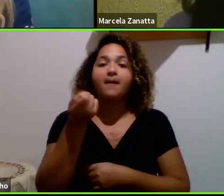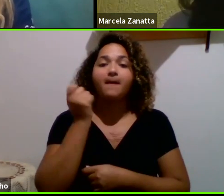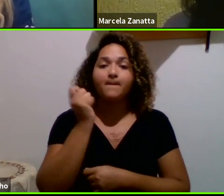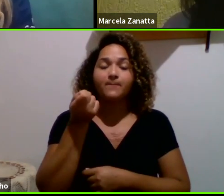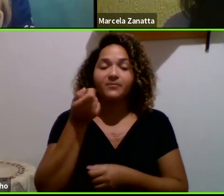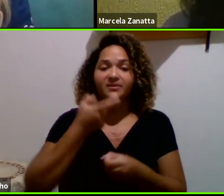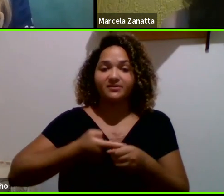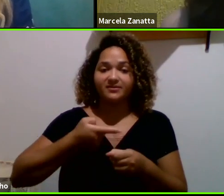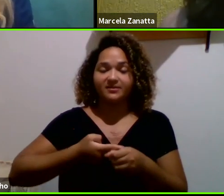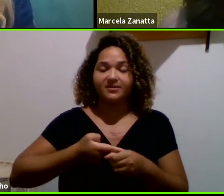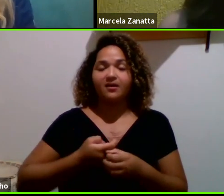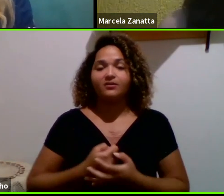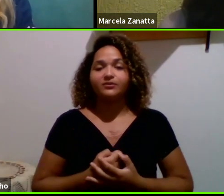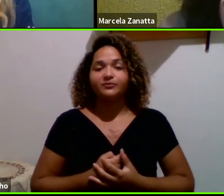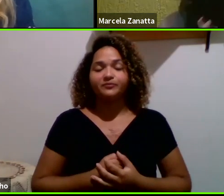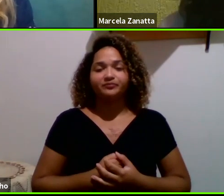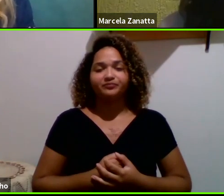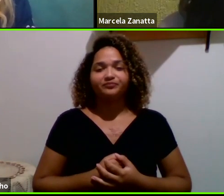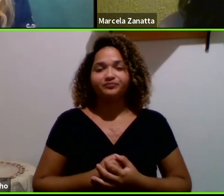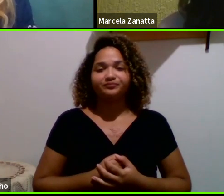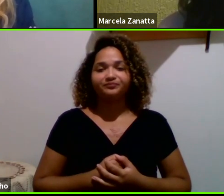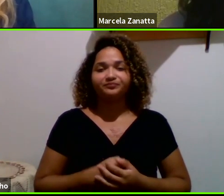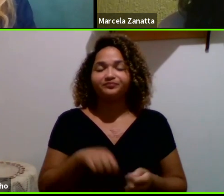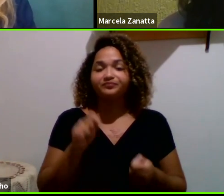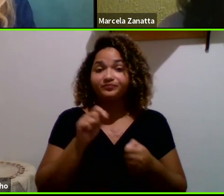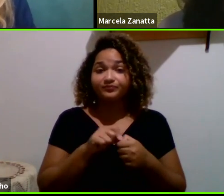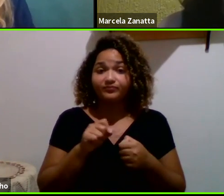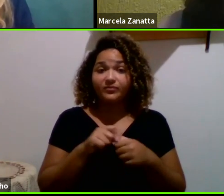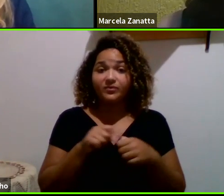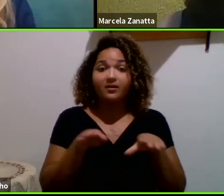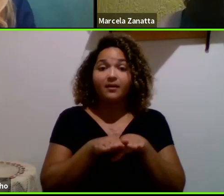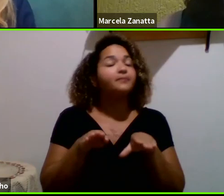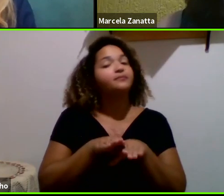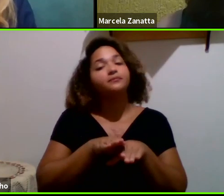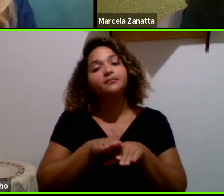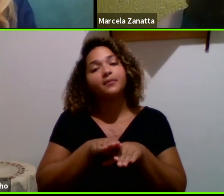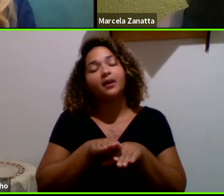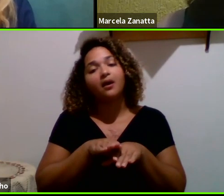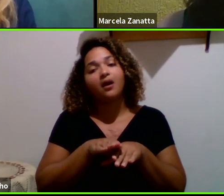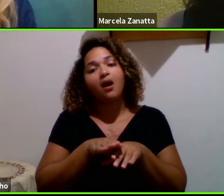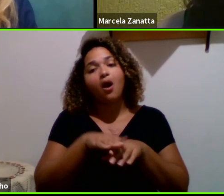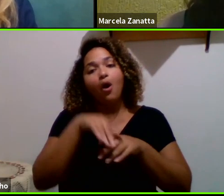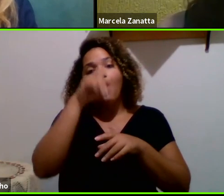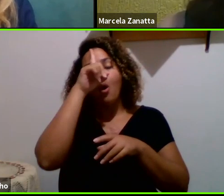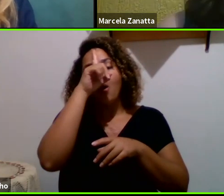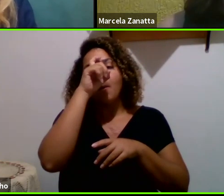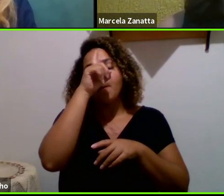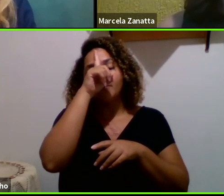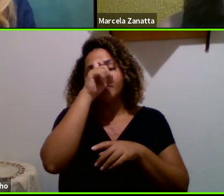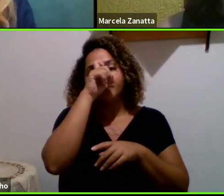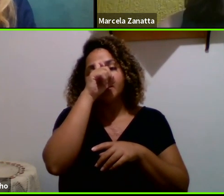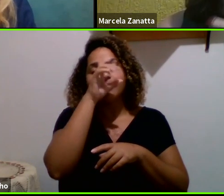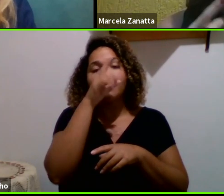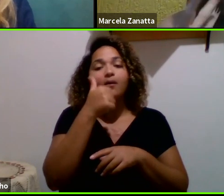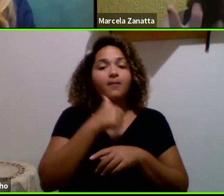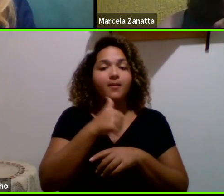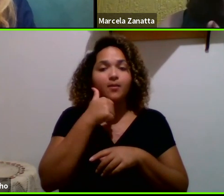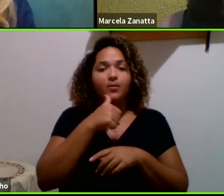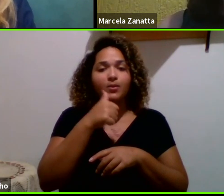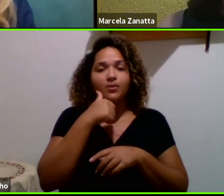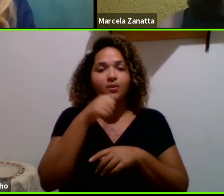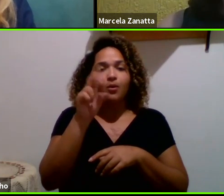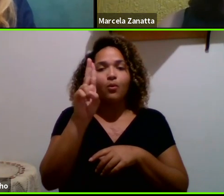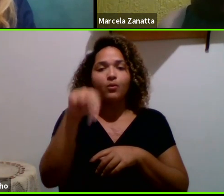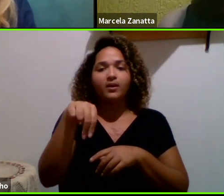e domiciliares. Faço também parte do programa educacional do Hospital da Mulher da Unicamp. Lá eu trabalho com a linha de